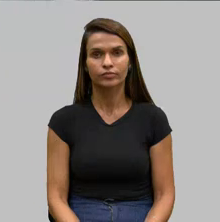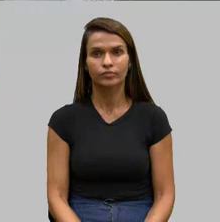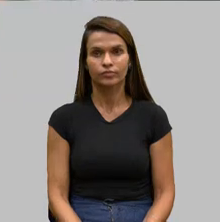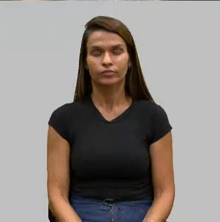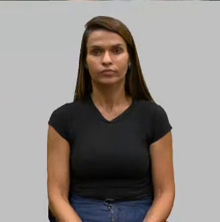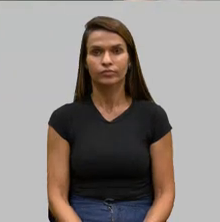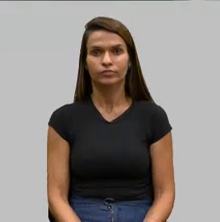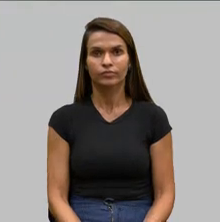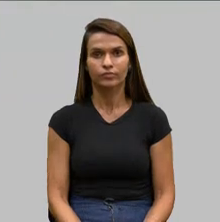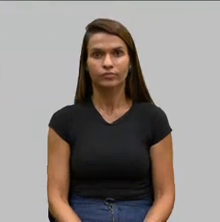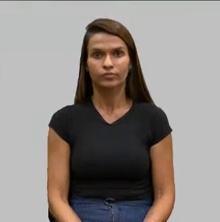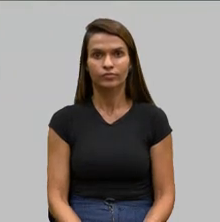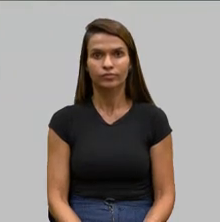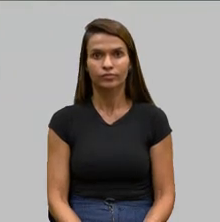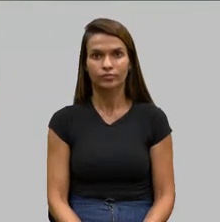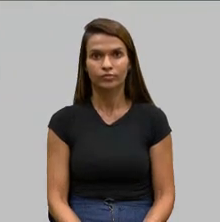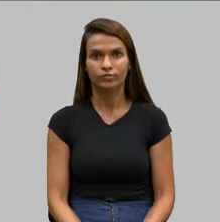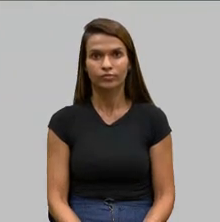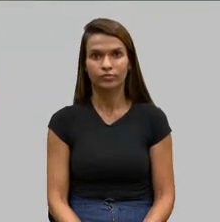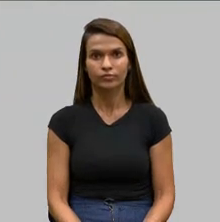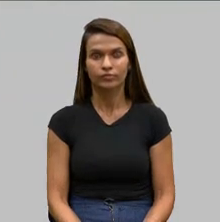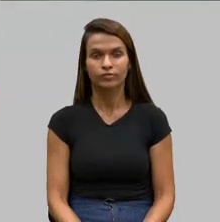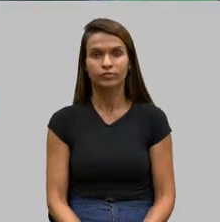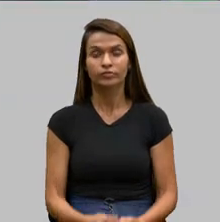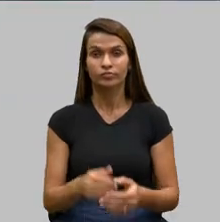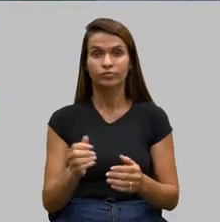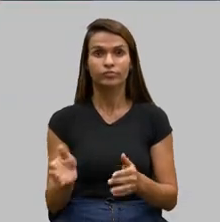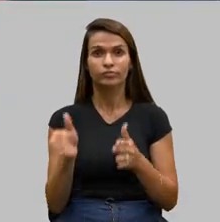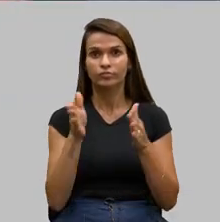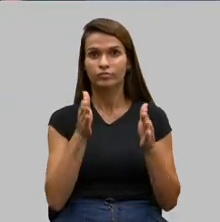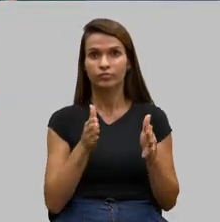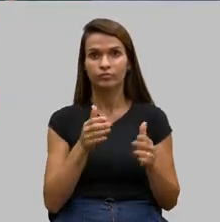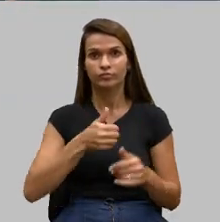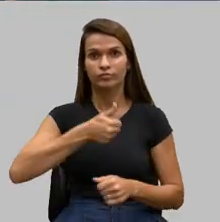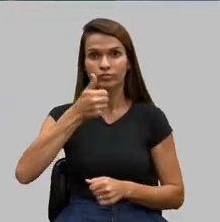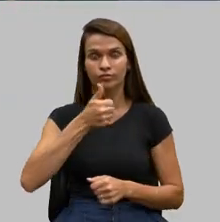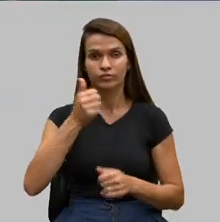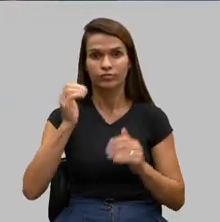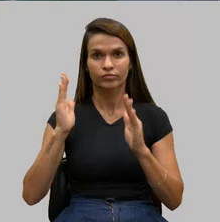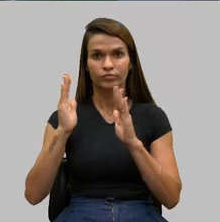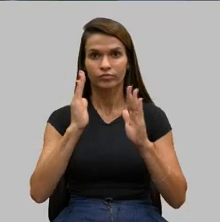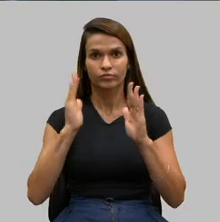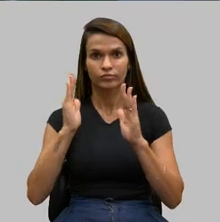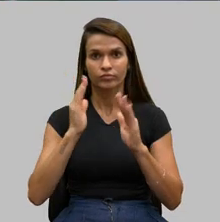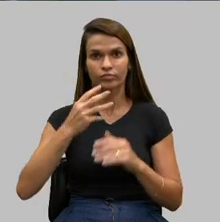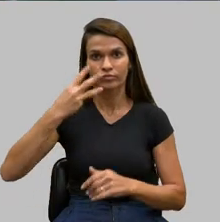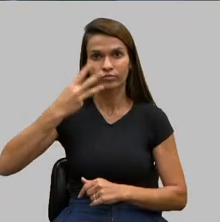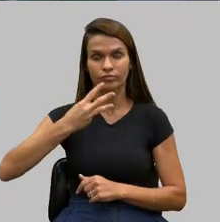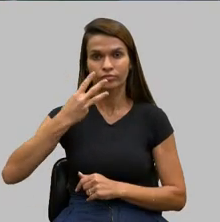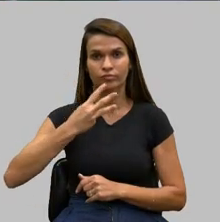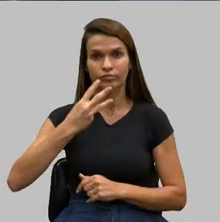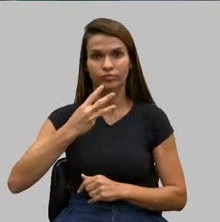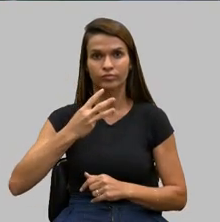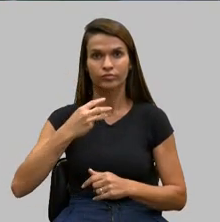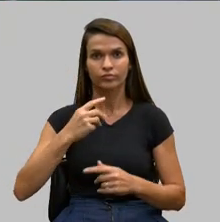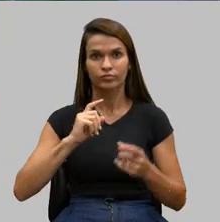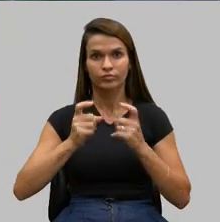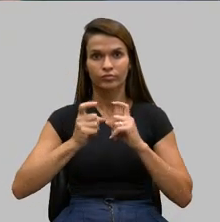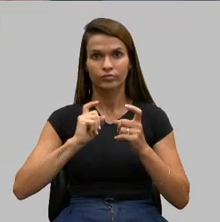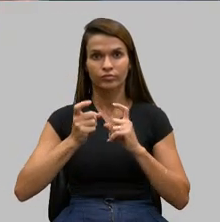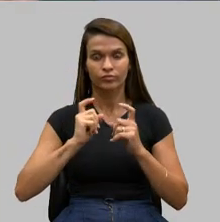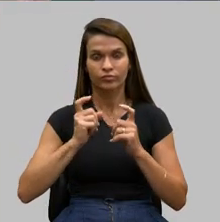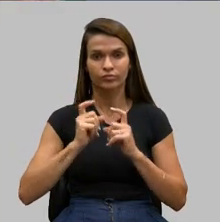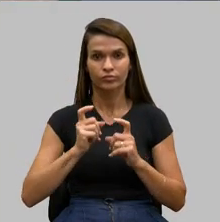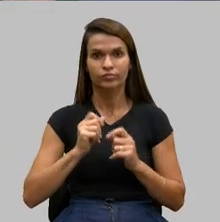faremos a minha passamos à primeira fase da terceira parte da reunião compreende a realização de